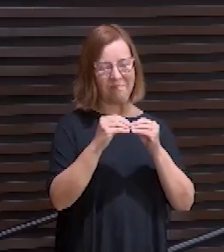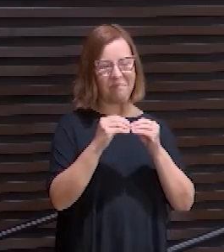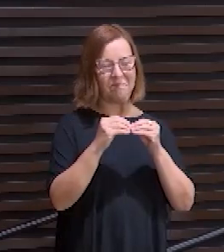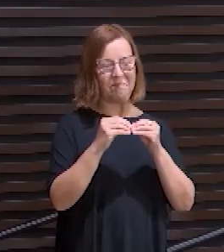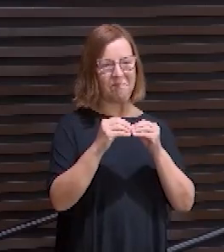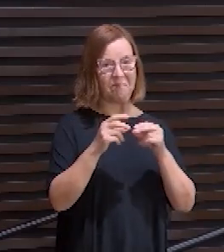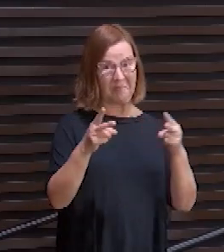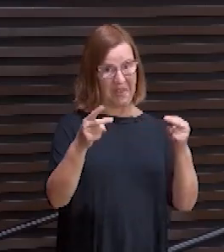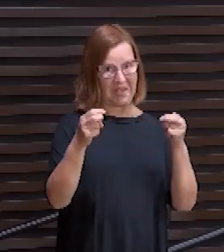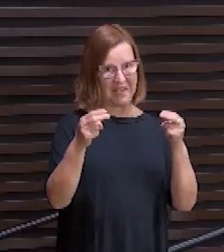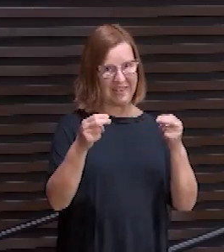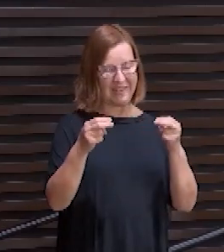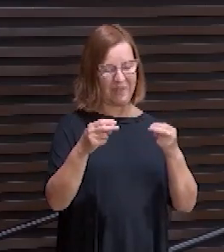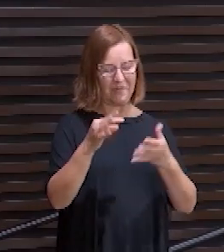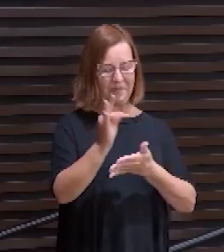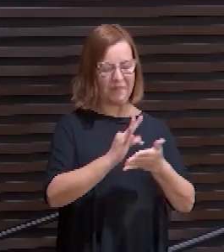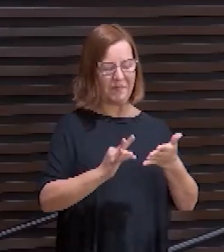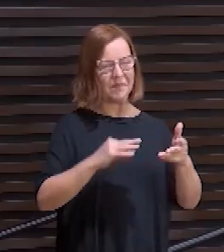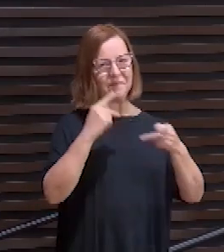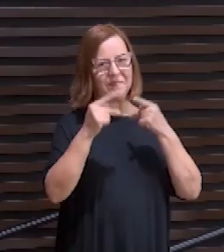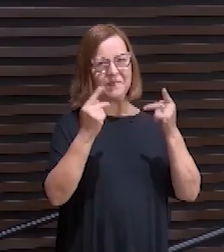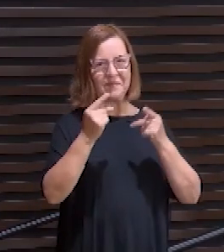Preste atenção no que o texto diz.